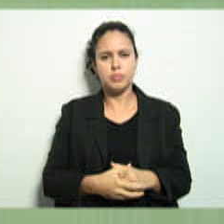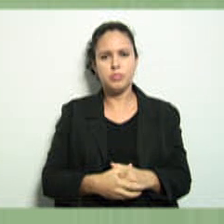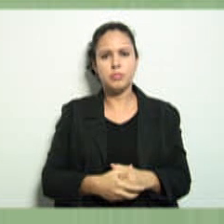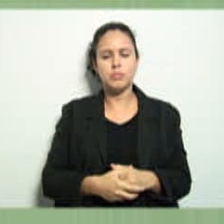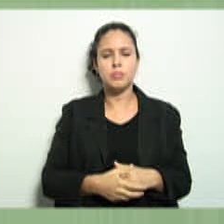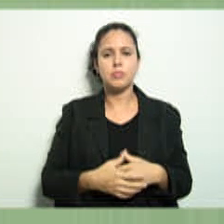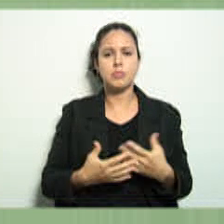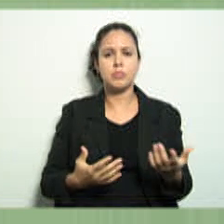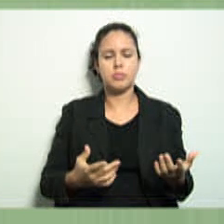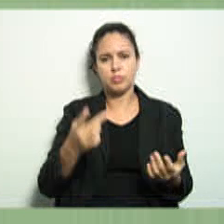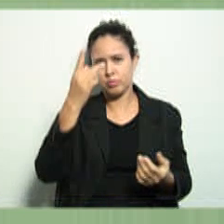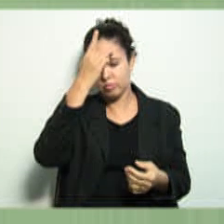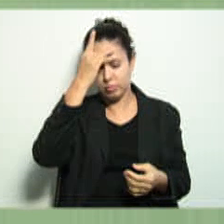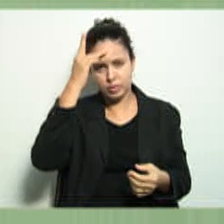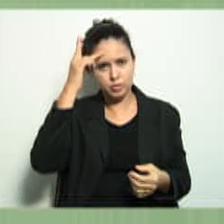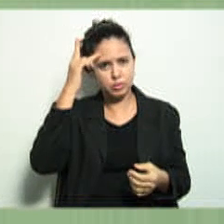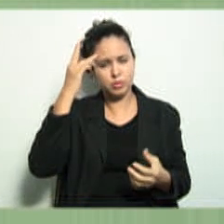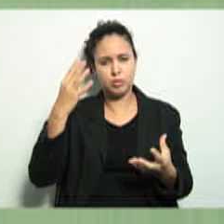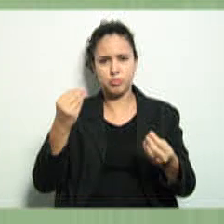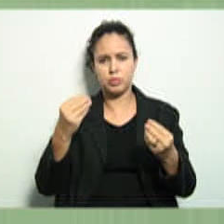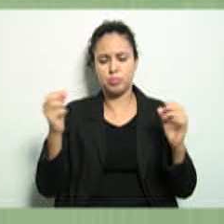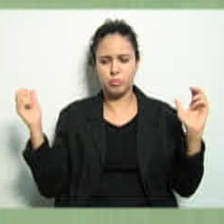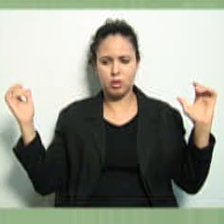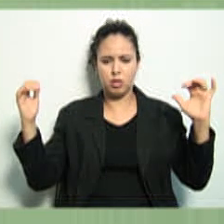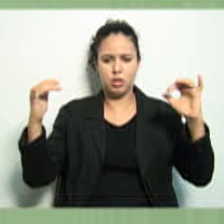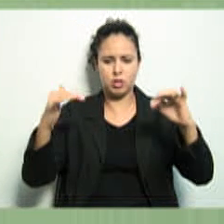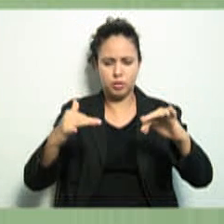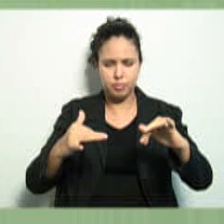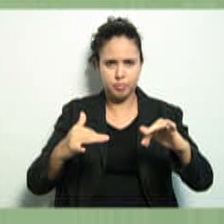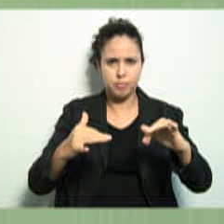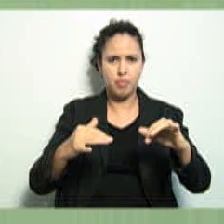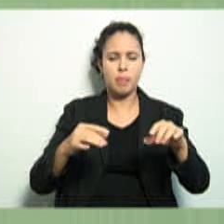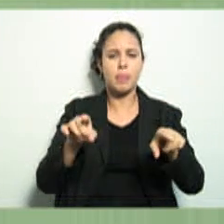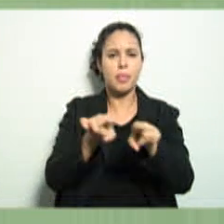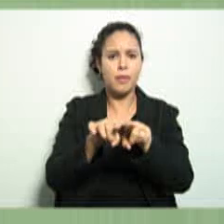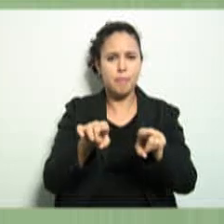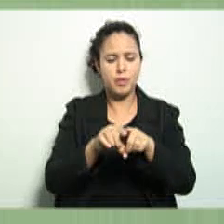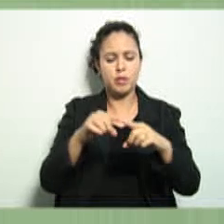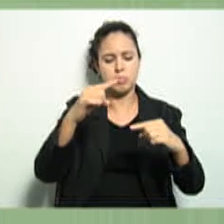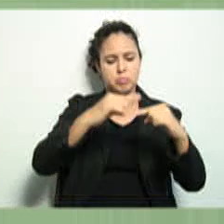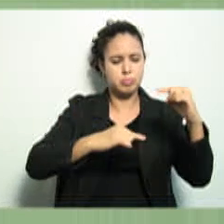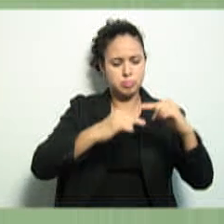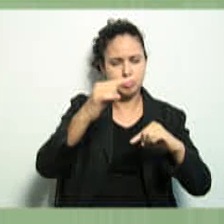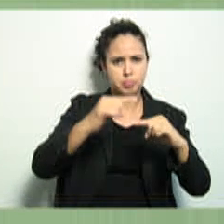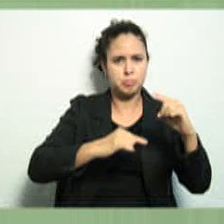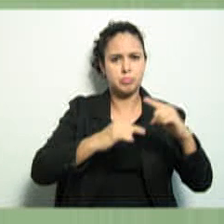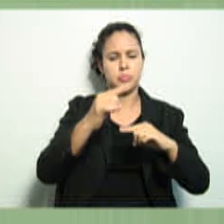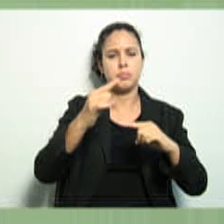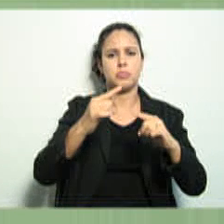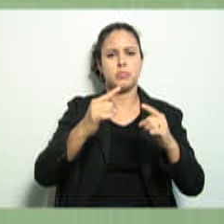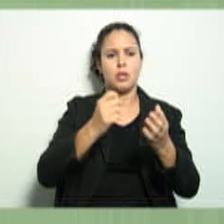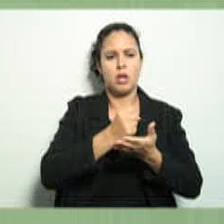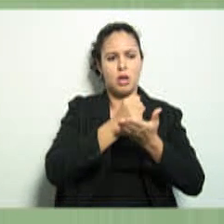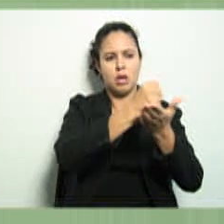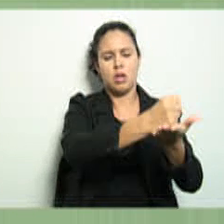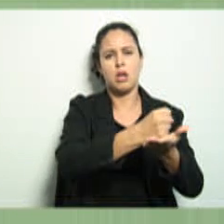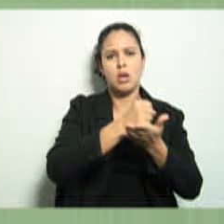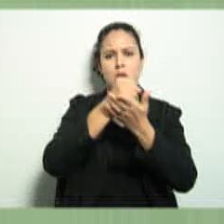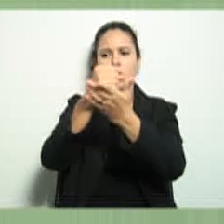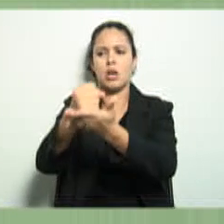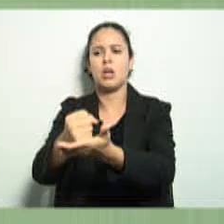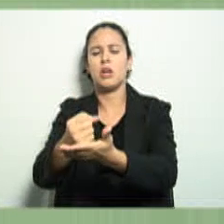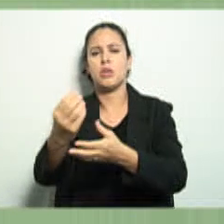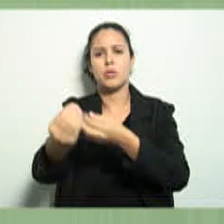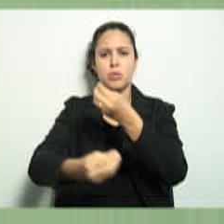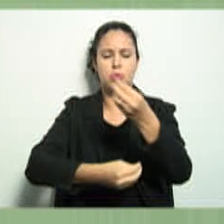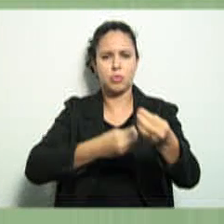Uma grande mudança também se deu no escoamento da produção. As siderurgias nacionais